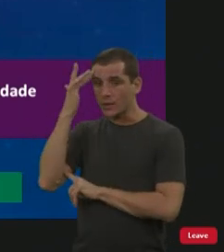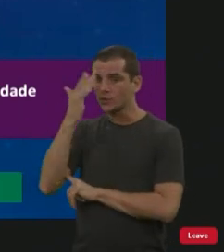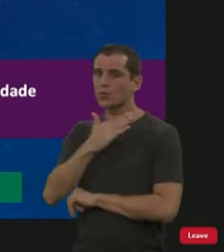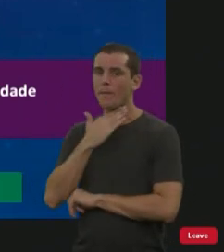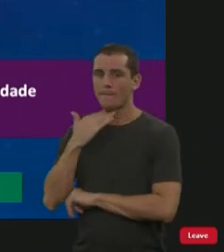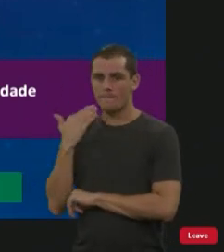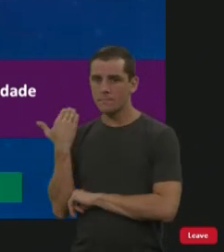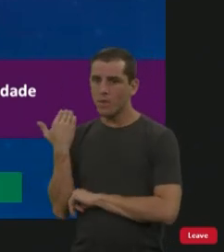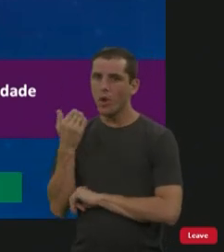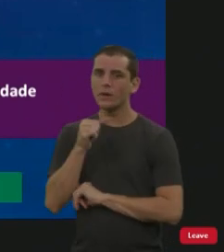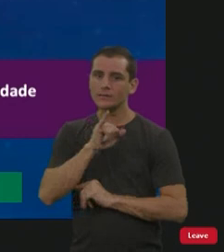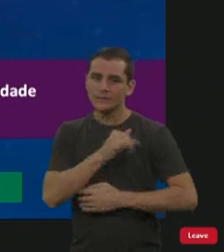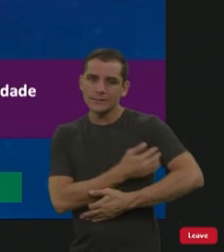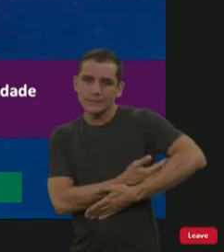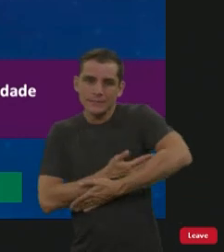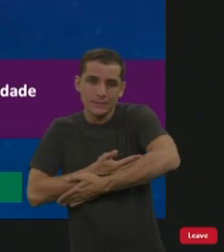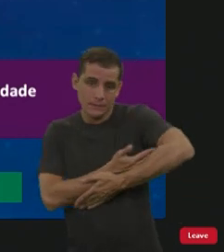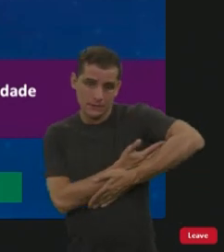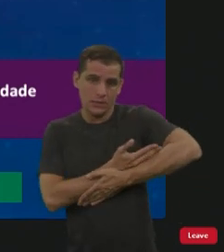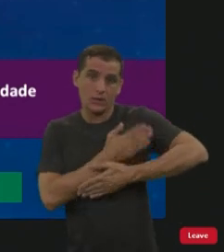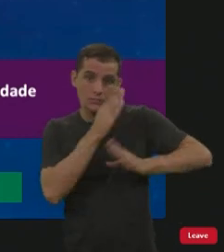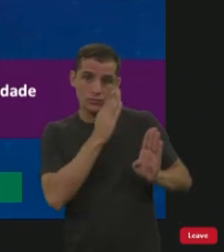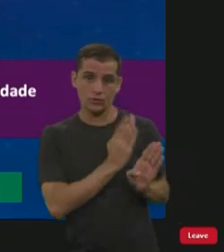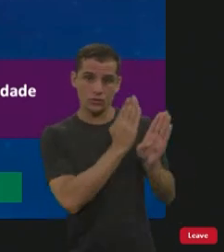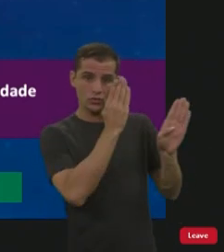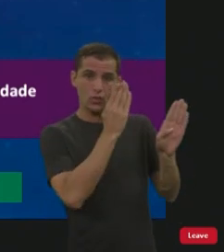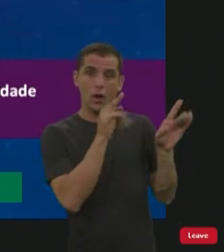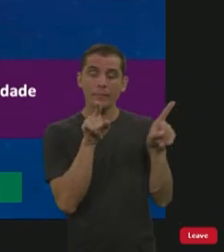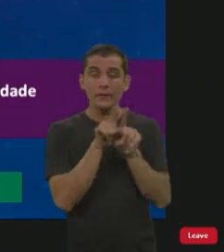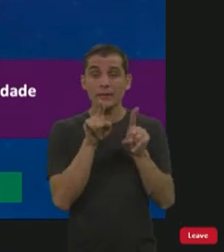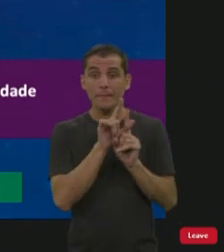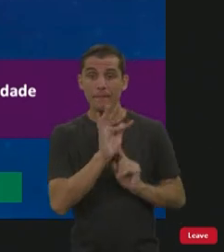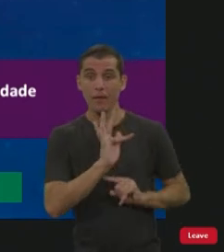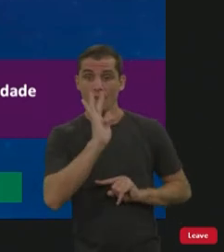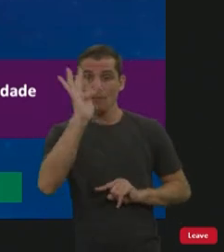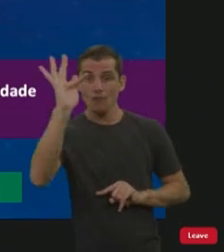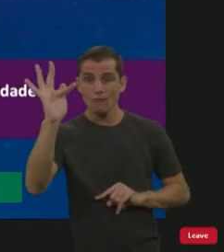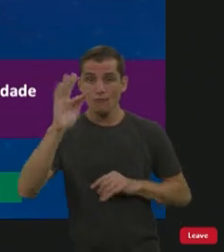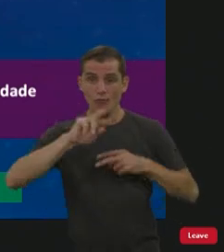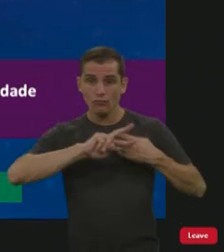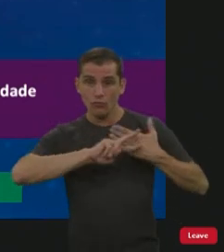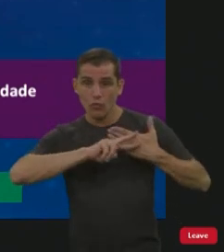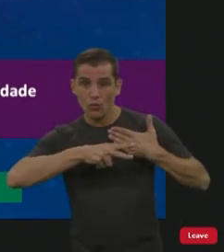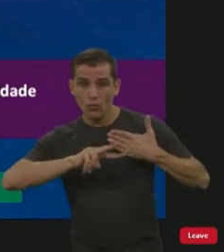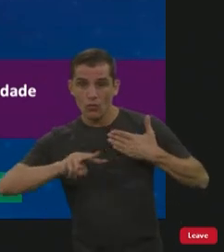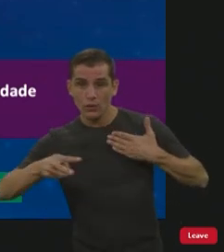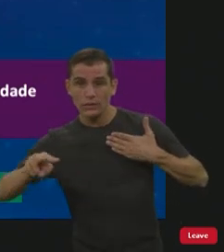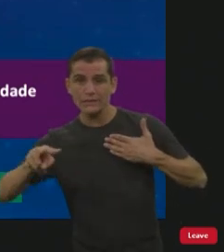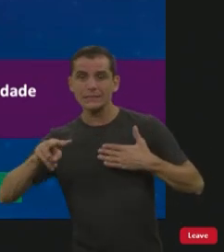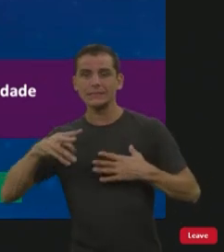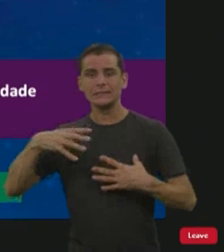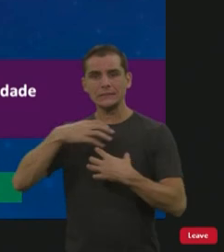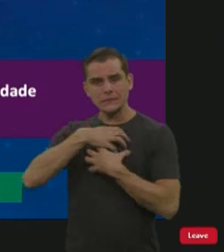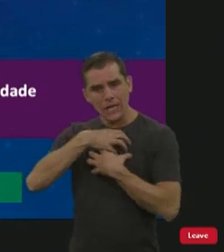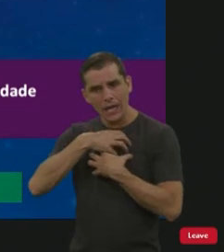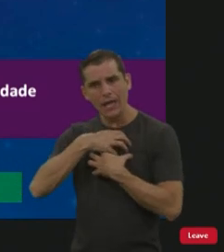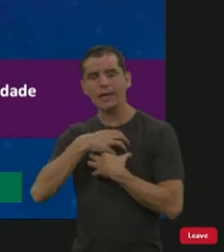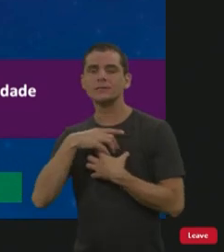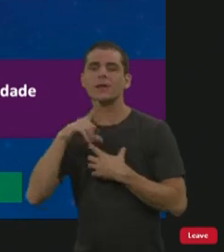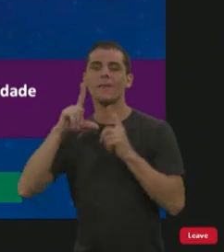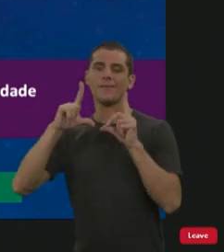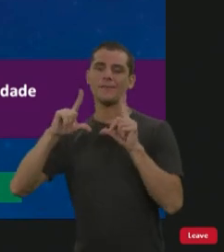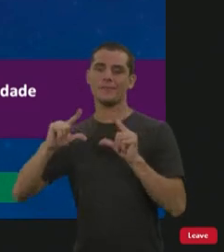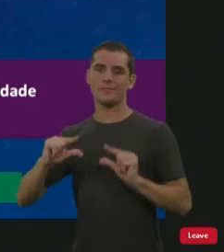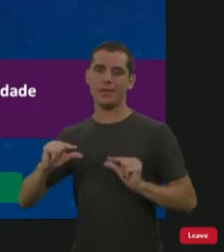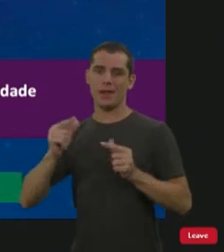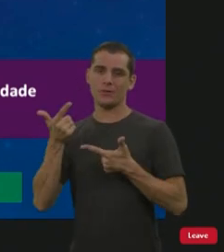e a taxa de morbidade também cai substancialmente quando o diagnóstico é feito via triagem neonatal